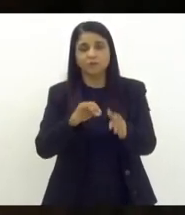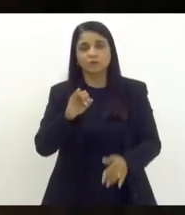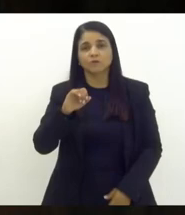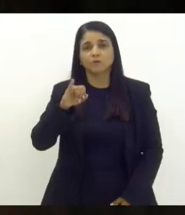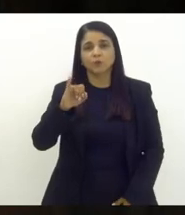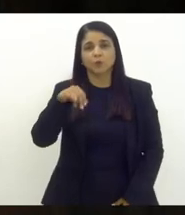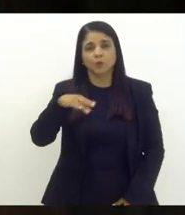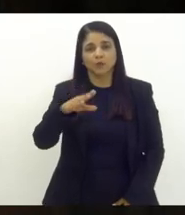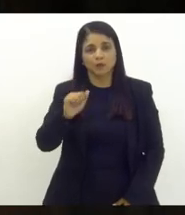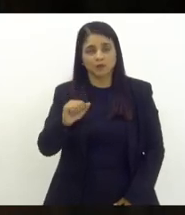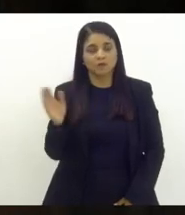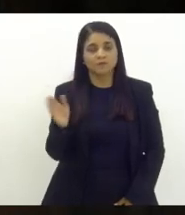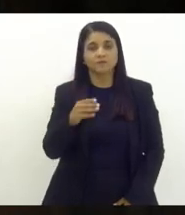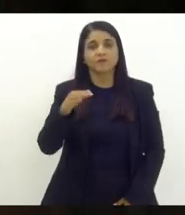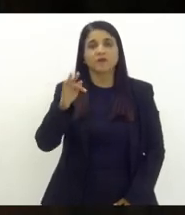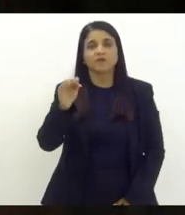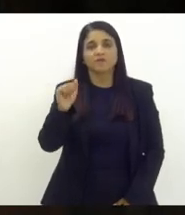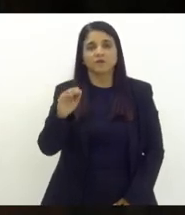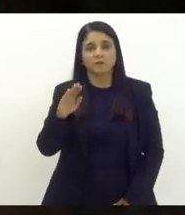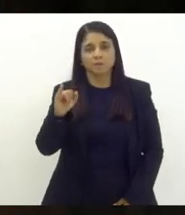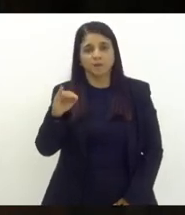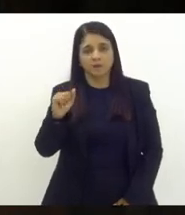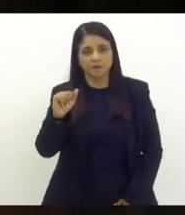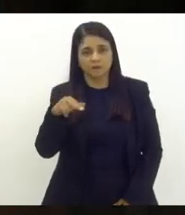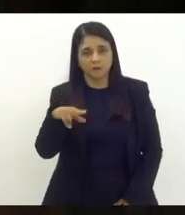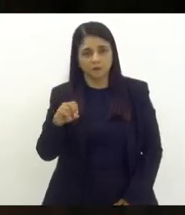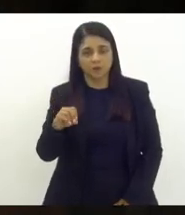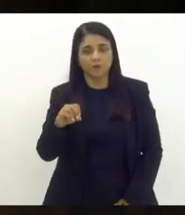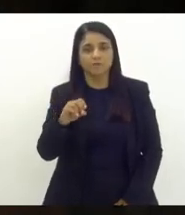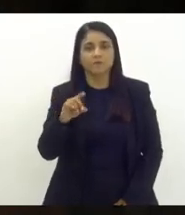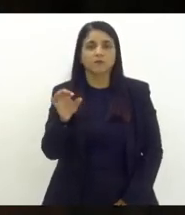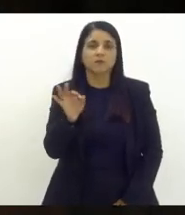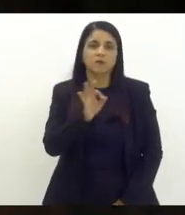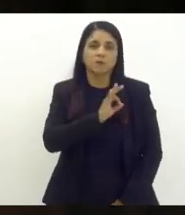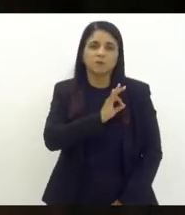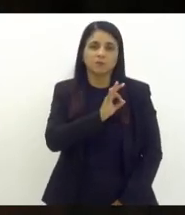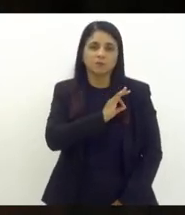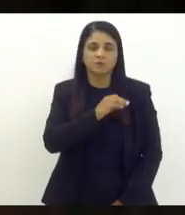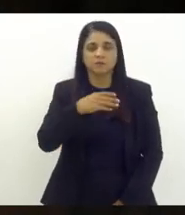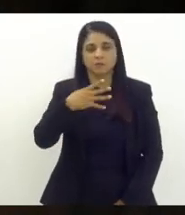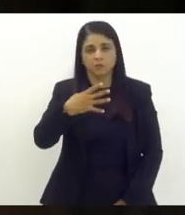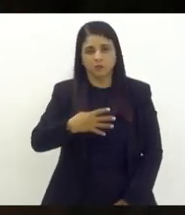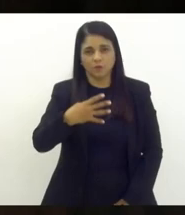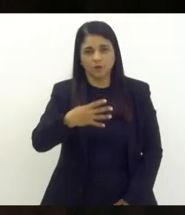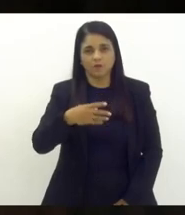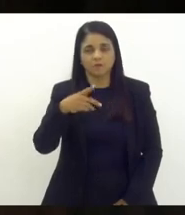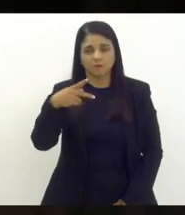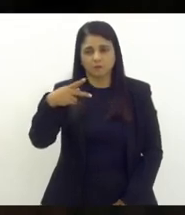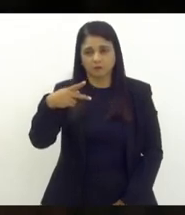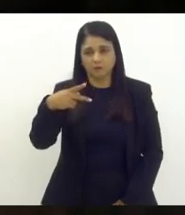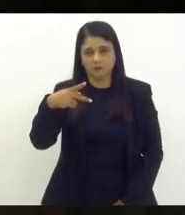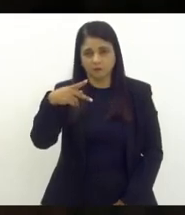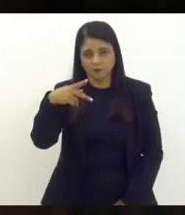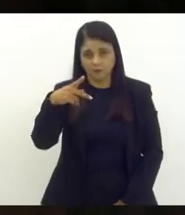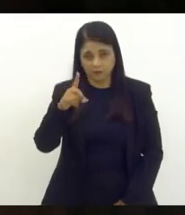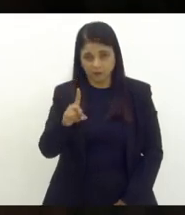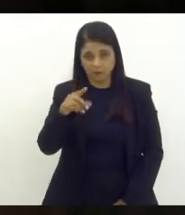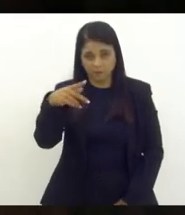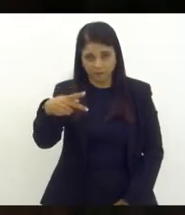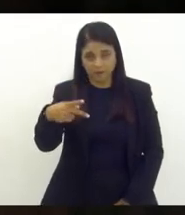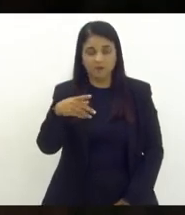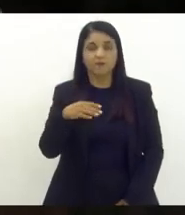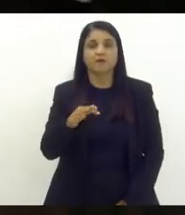Costa Rocha inspetor da polícia do qu DP Fábio Borges Fábio Gomes